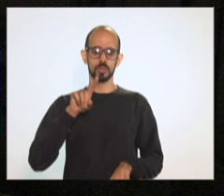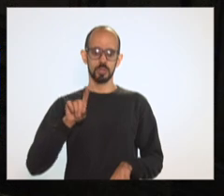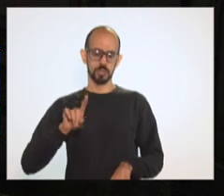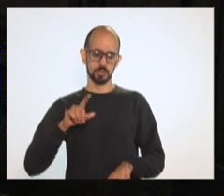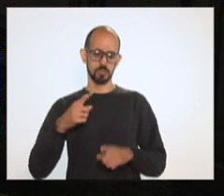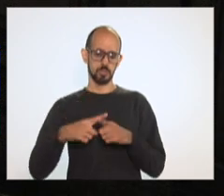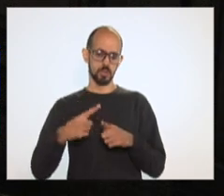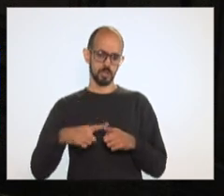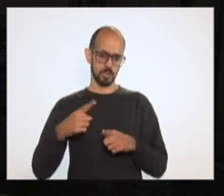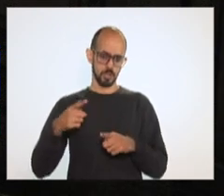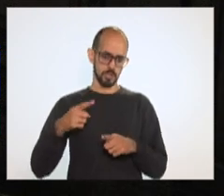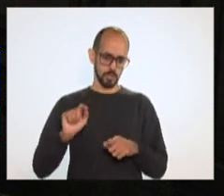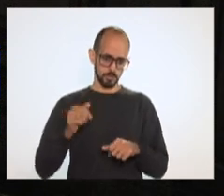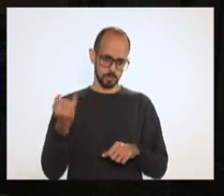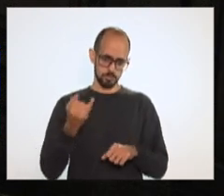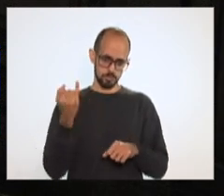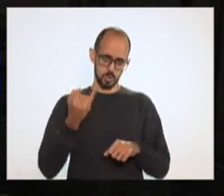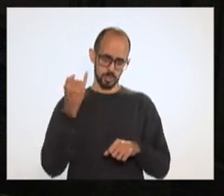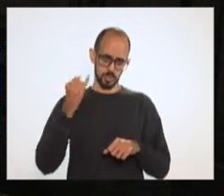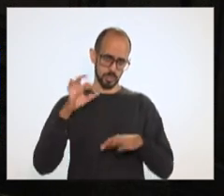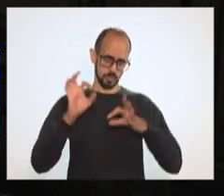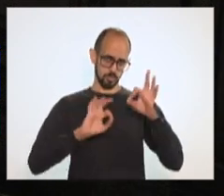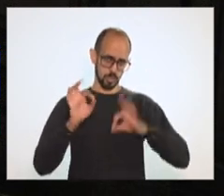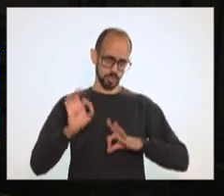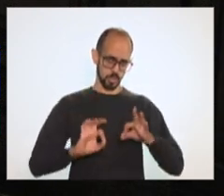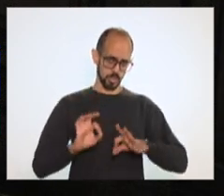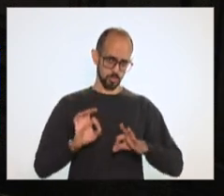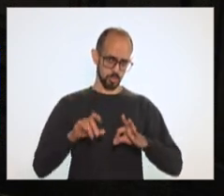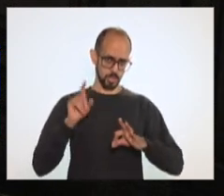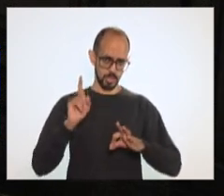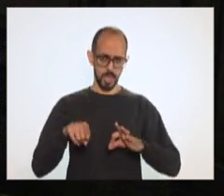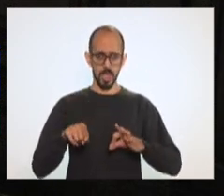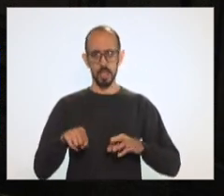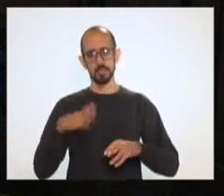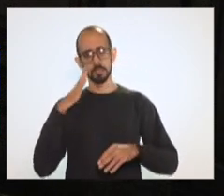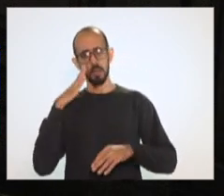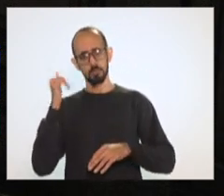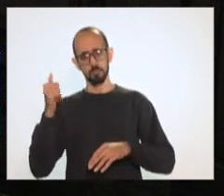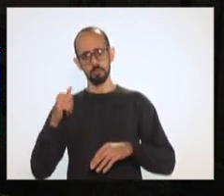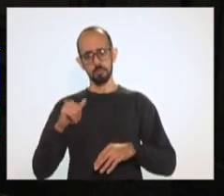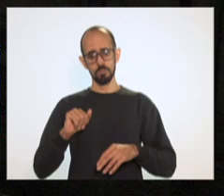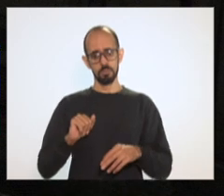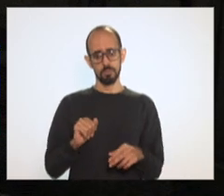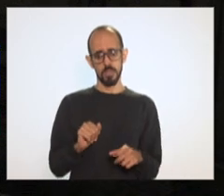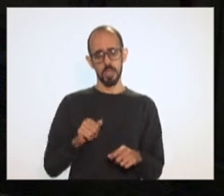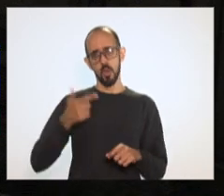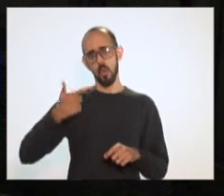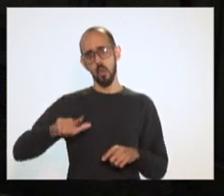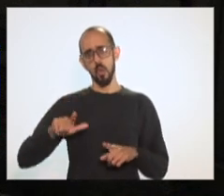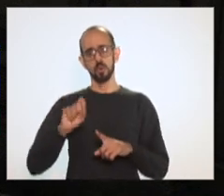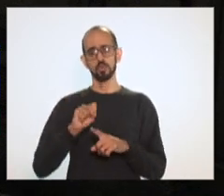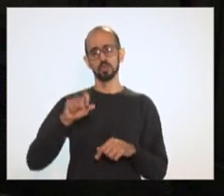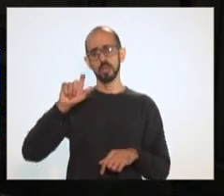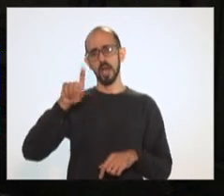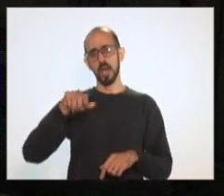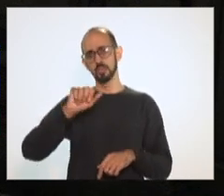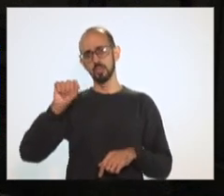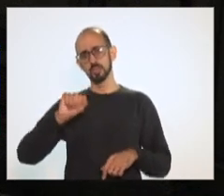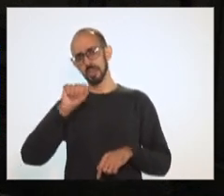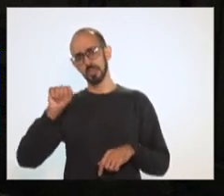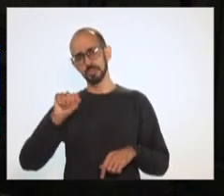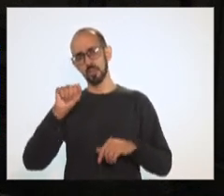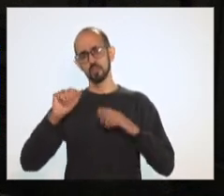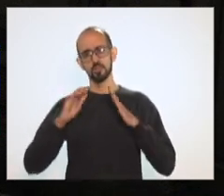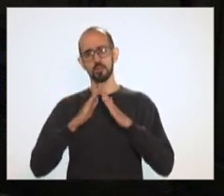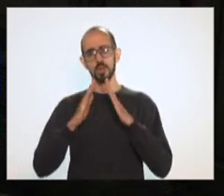desse projeto também ouvir outros outros atores associação dos moradores do Flamengo da